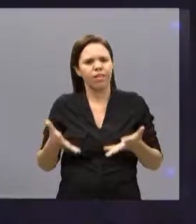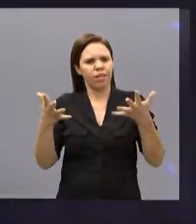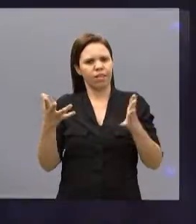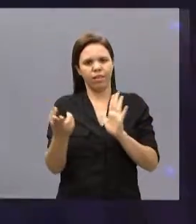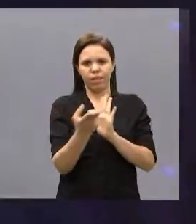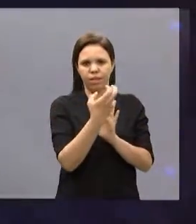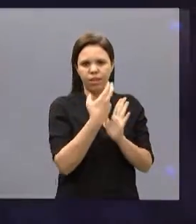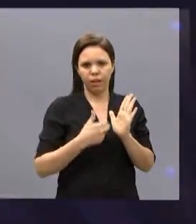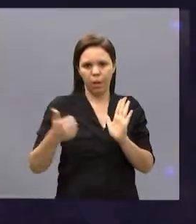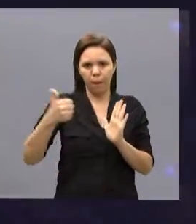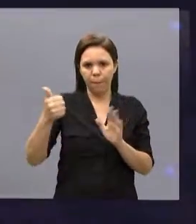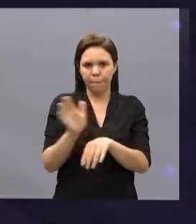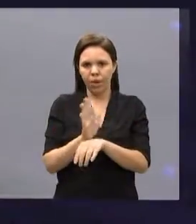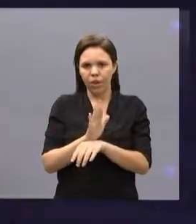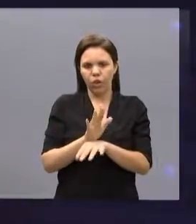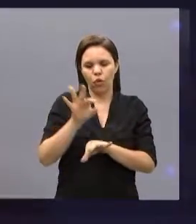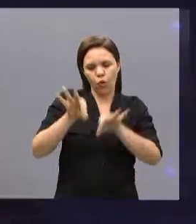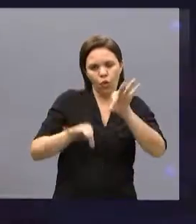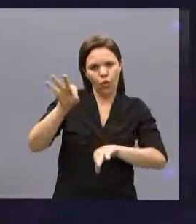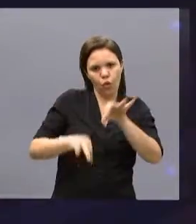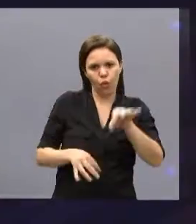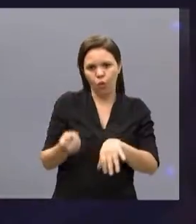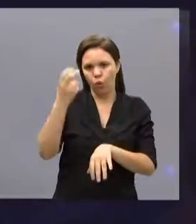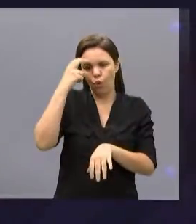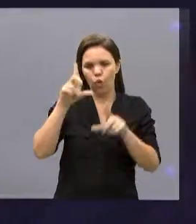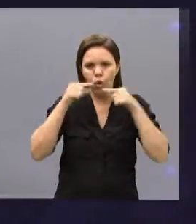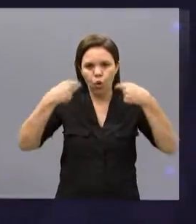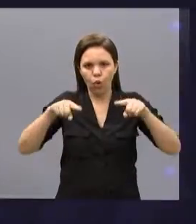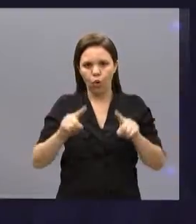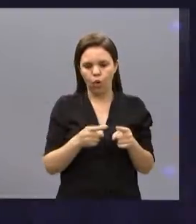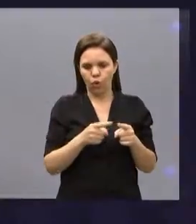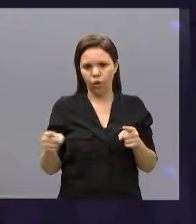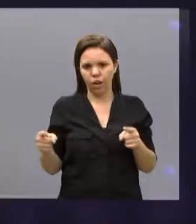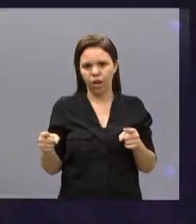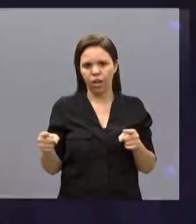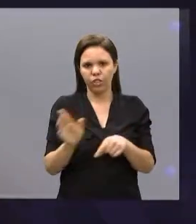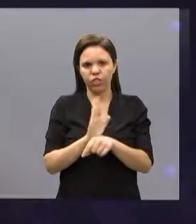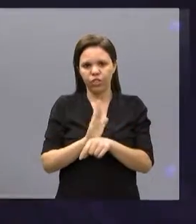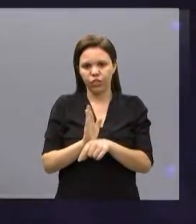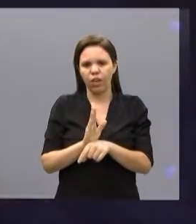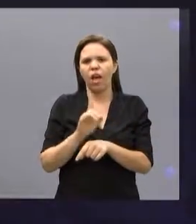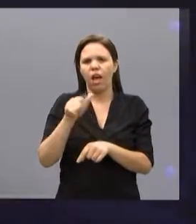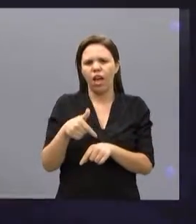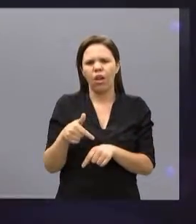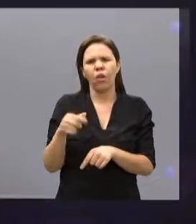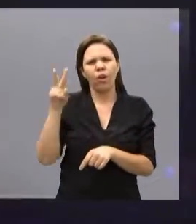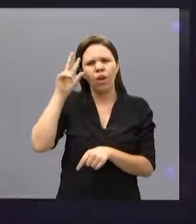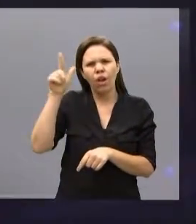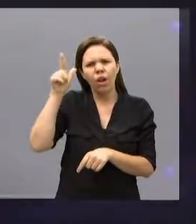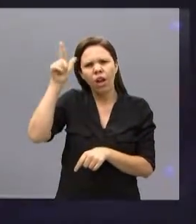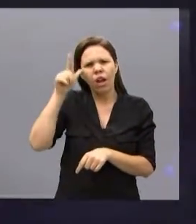A animação foi o primeiro filme criado pela Oficina Cultural Carlos Gomes. O roteiro é baseado em uma lenda popular